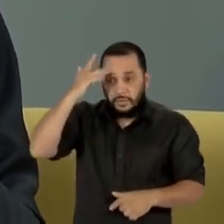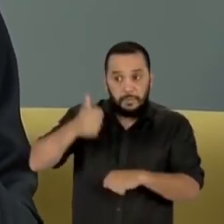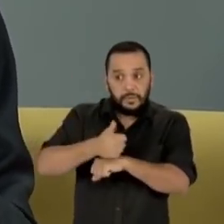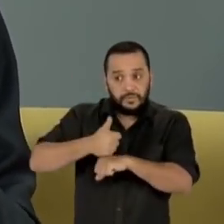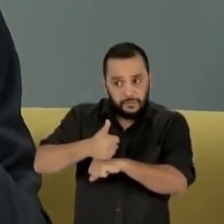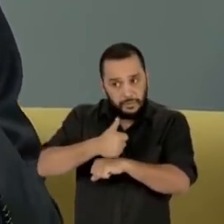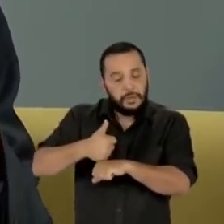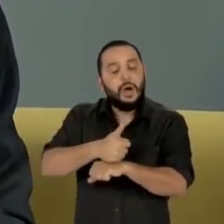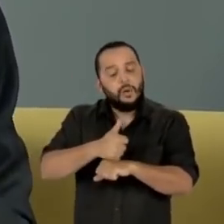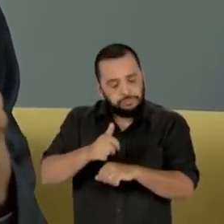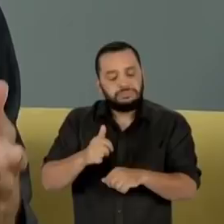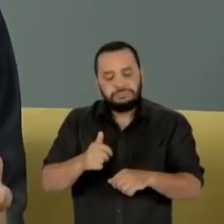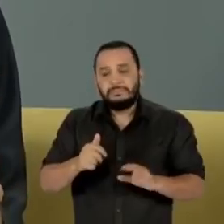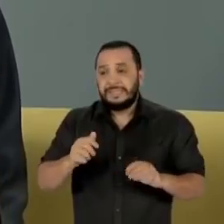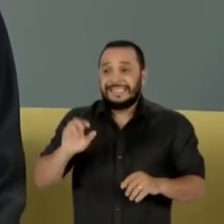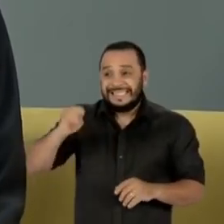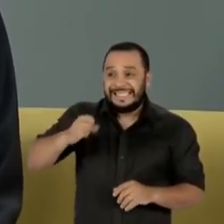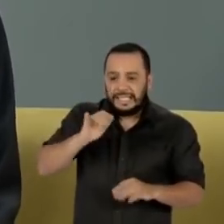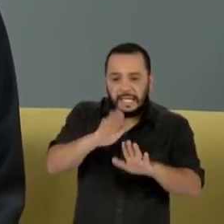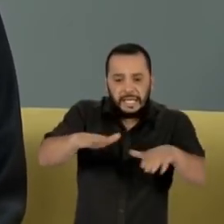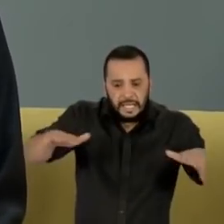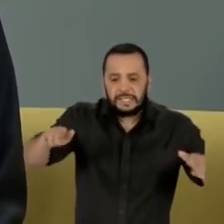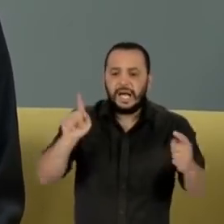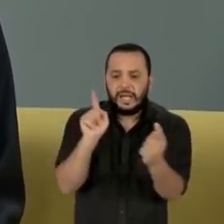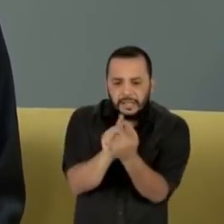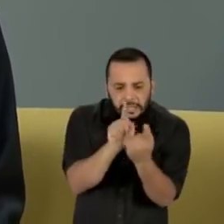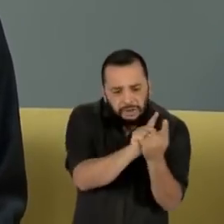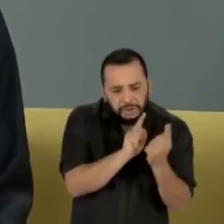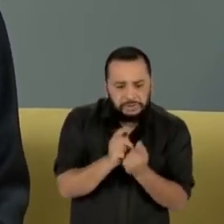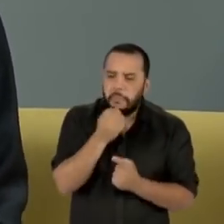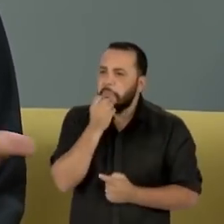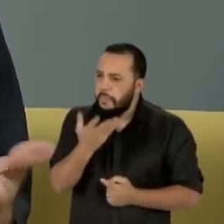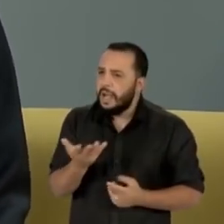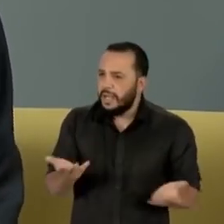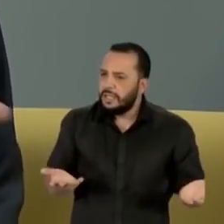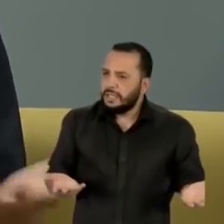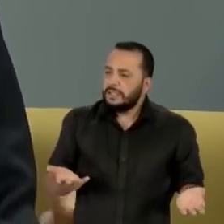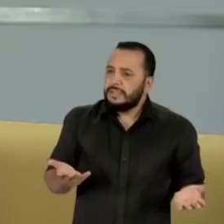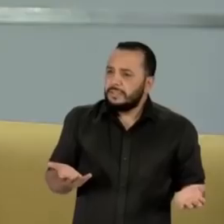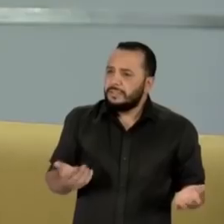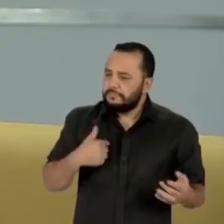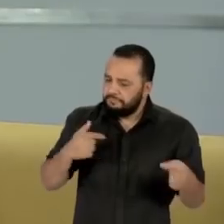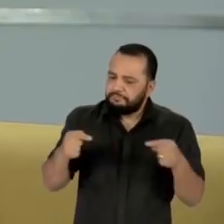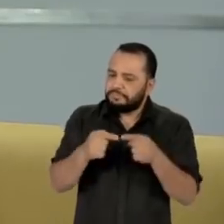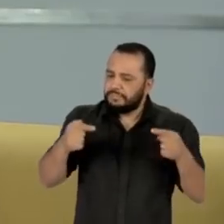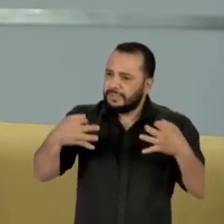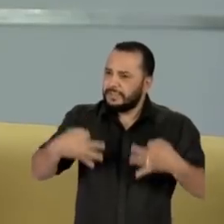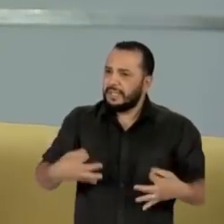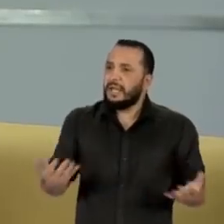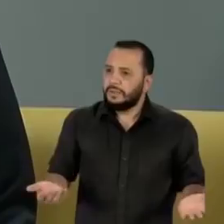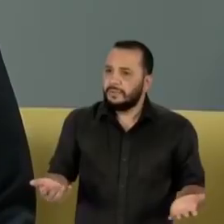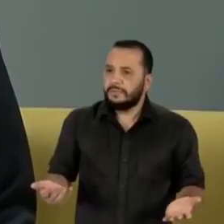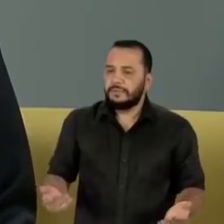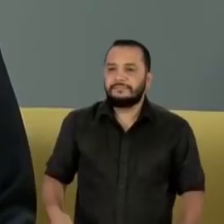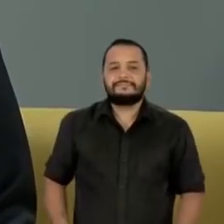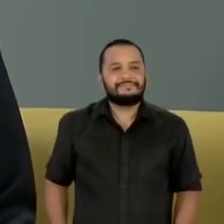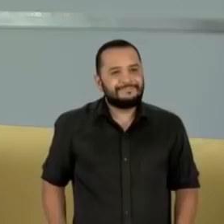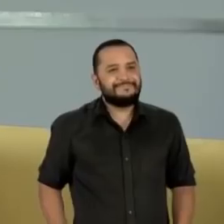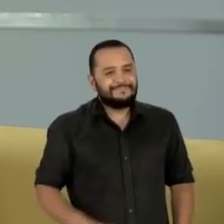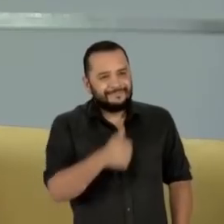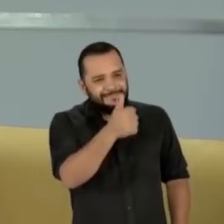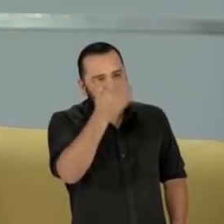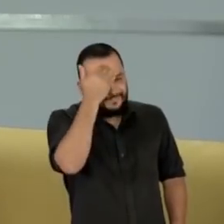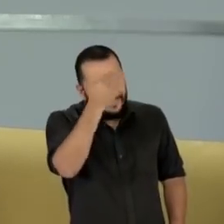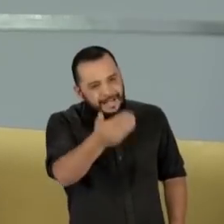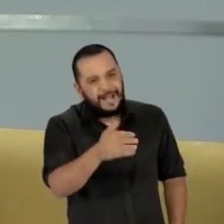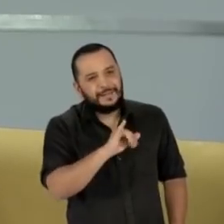verifiquem se as crianças daquela região estão sendo atendidas uma forma que me falta merece tanta